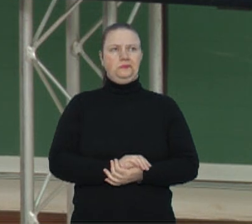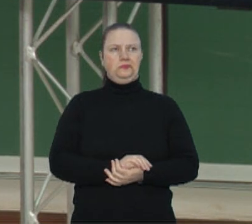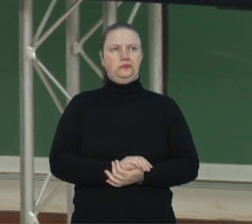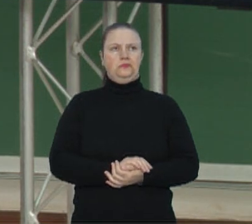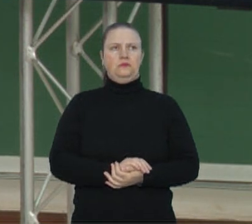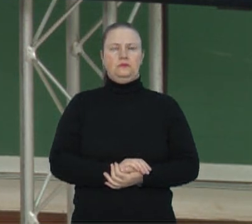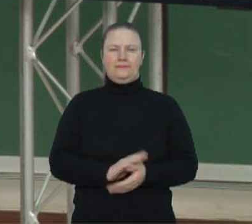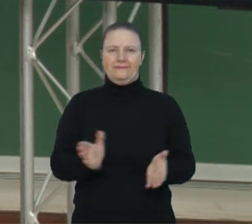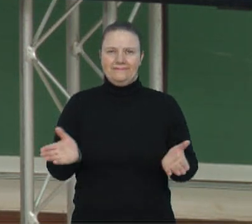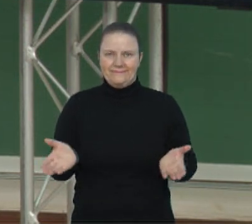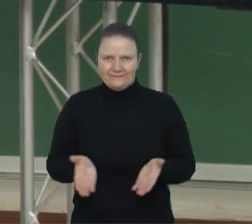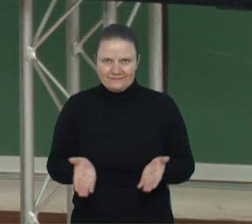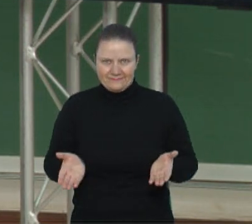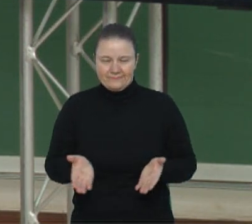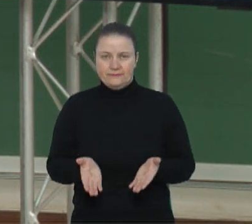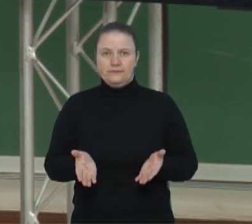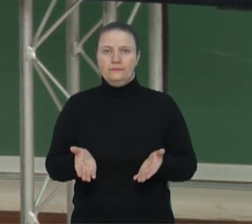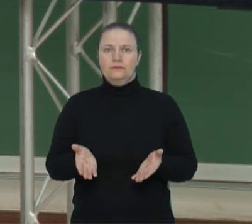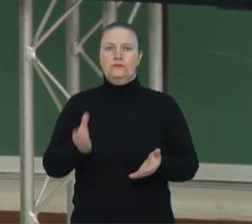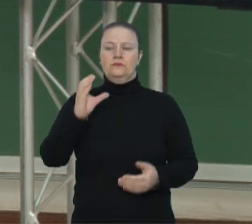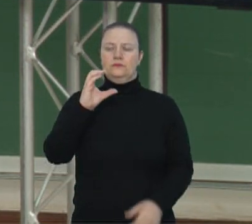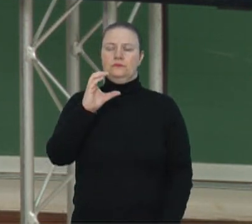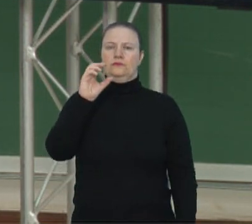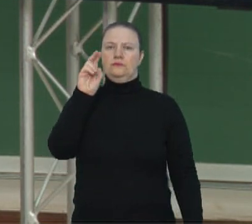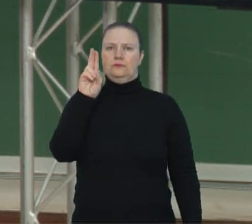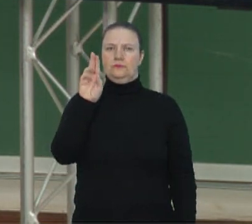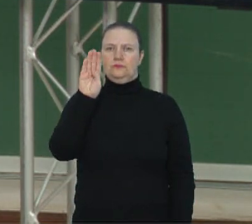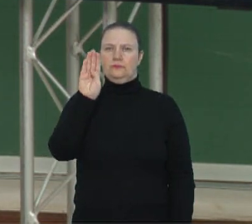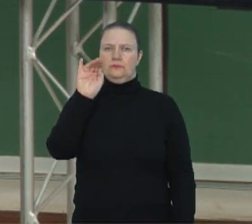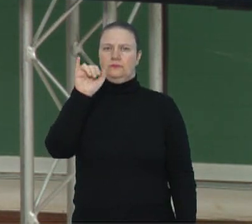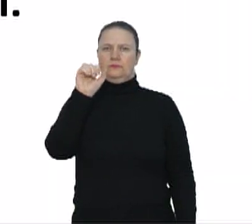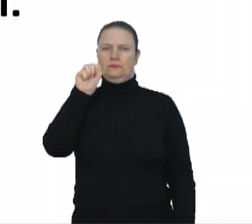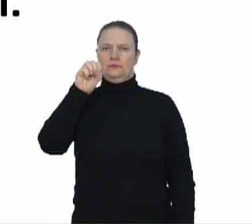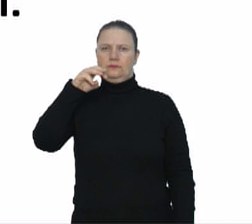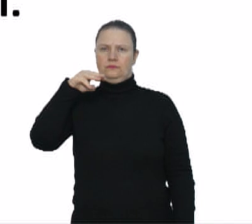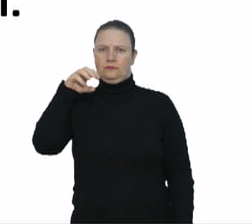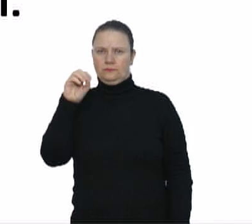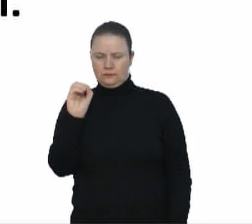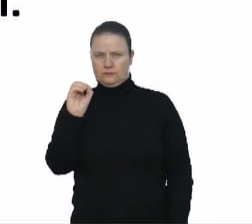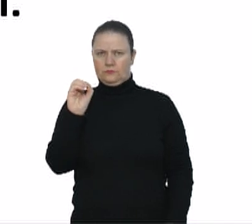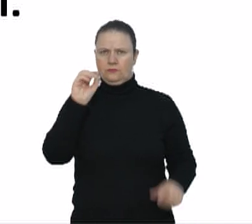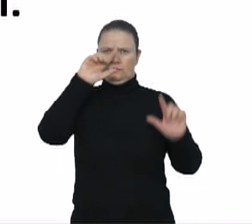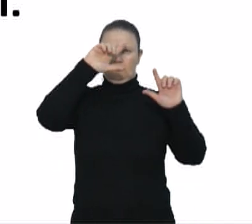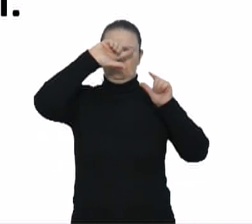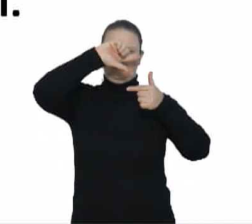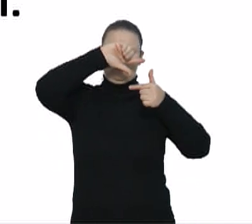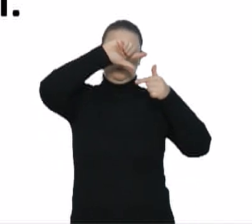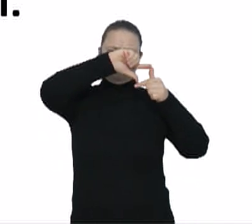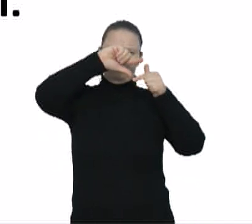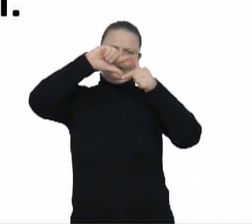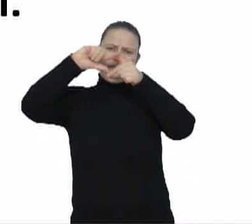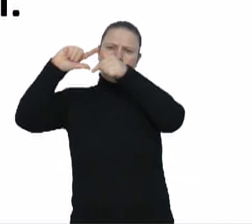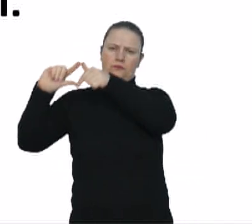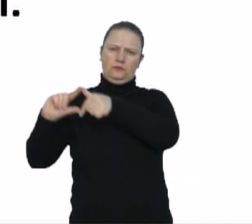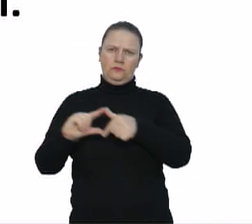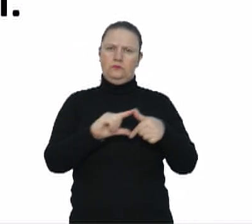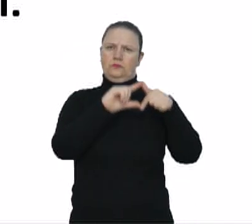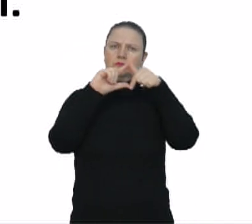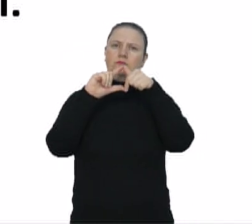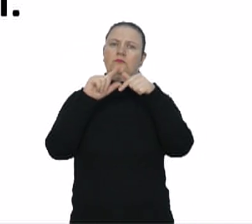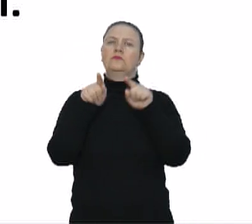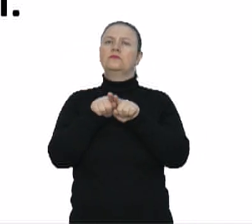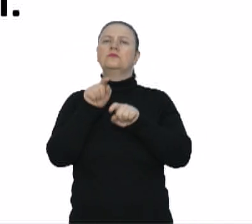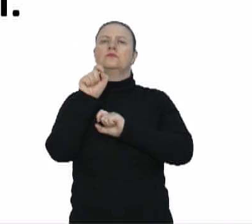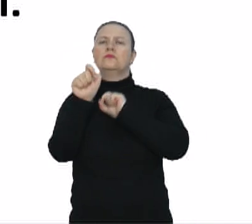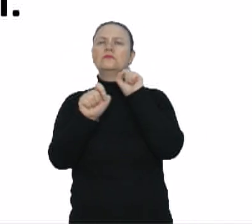Então vamos lá, sobre o cubismo. Primeiro, lembrar que ele era um movimento de arte moderna, também chamado de vanguarda. O